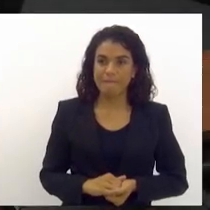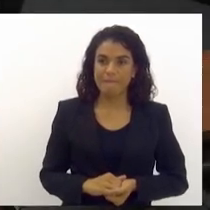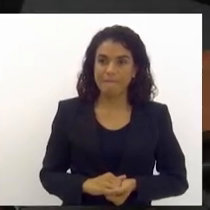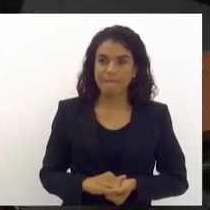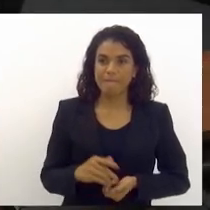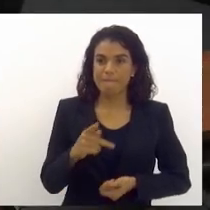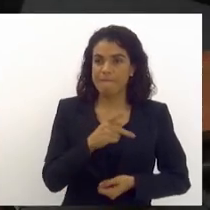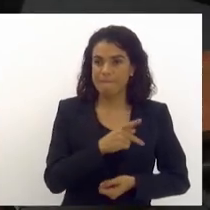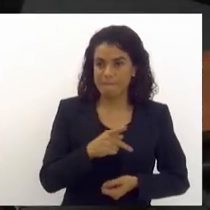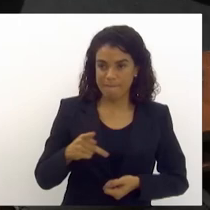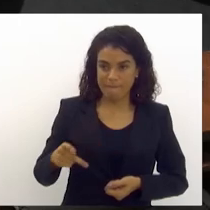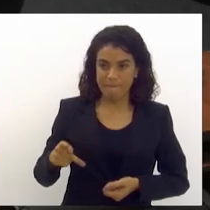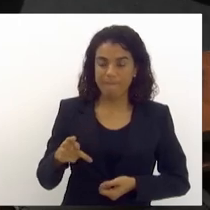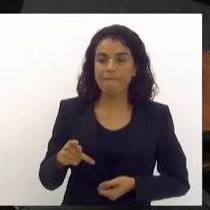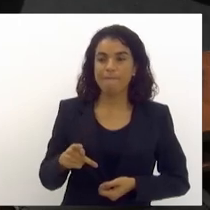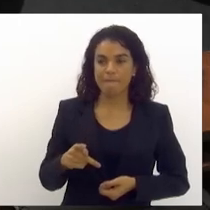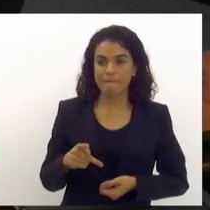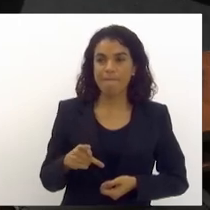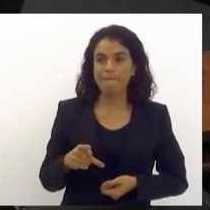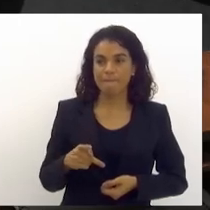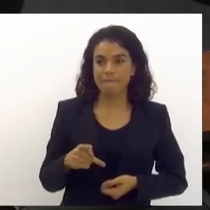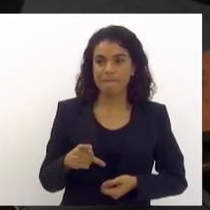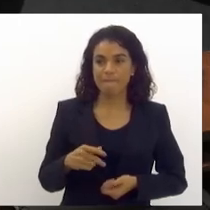Presidente, para encaminhar.